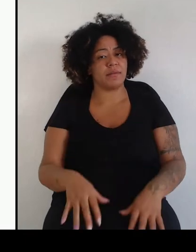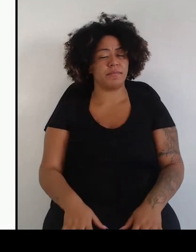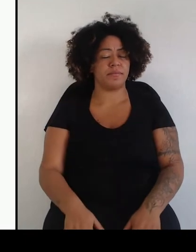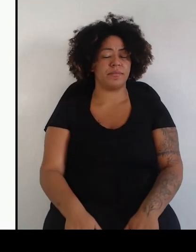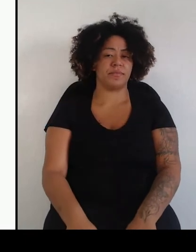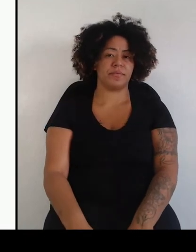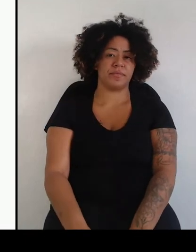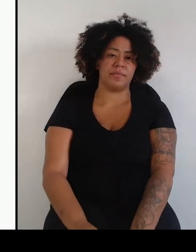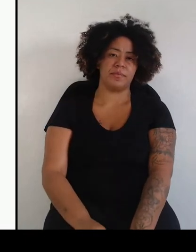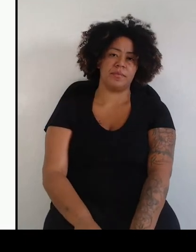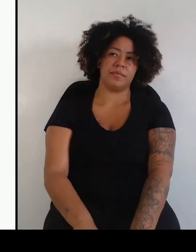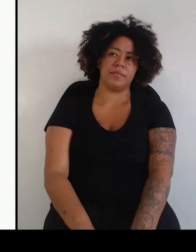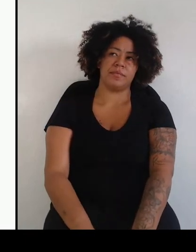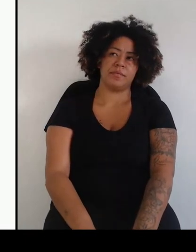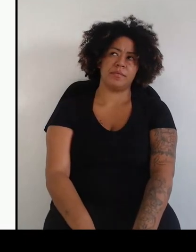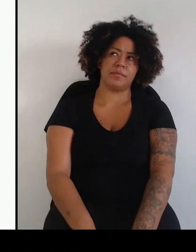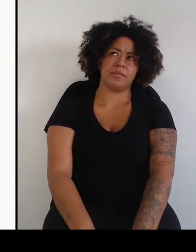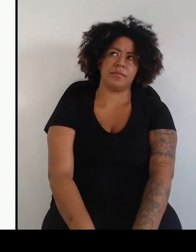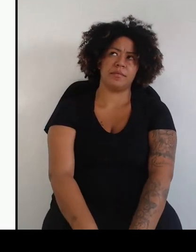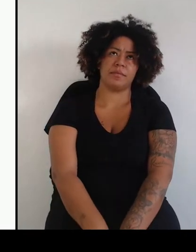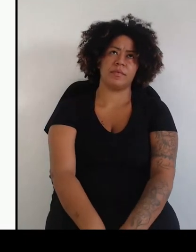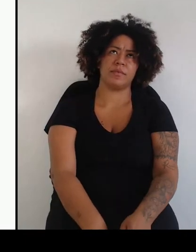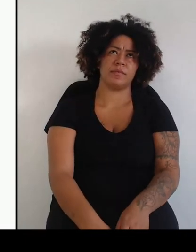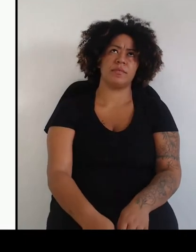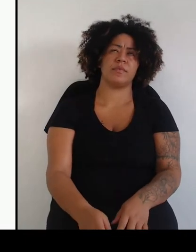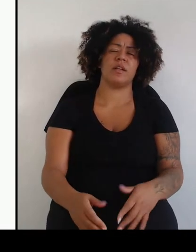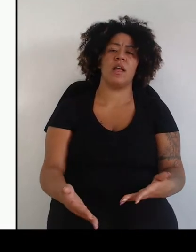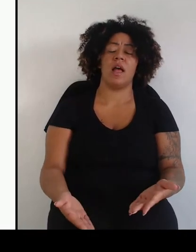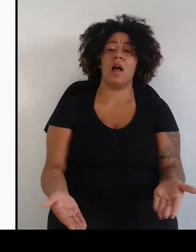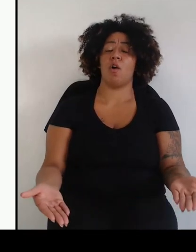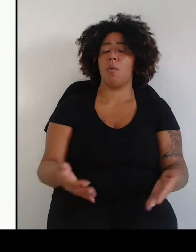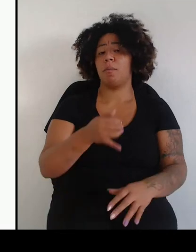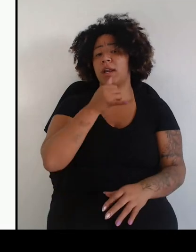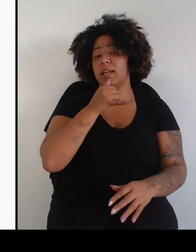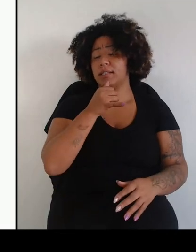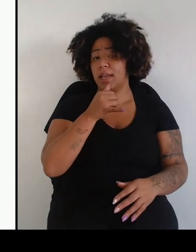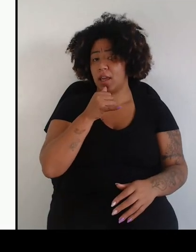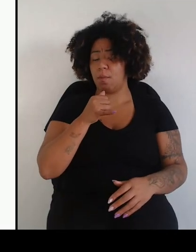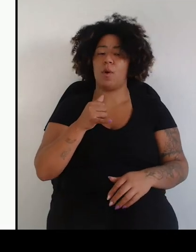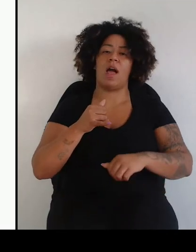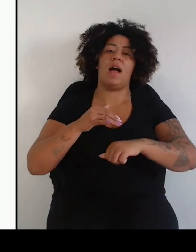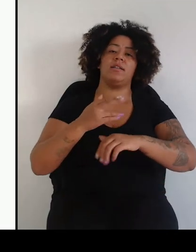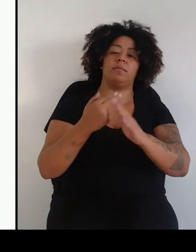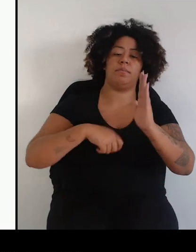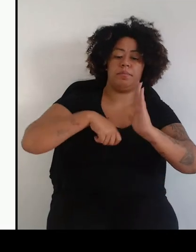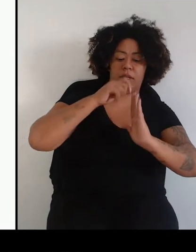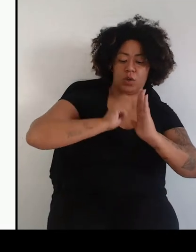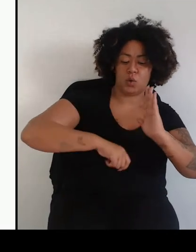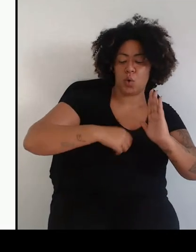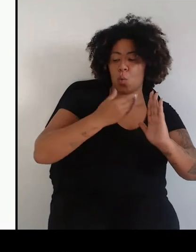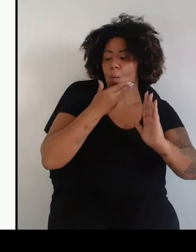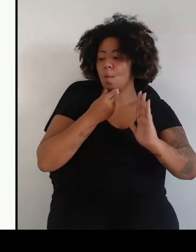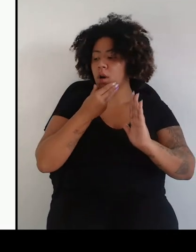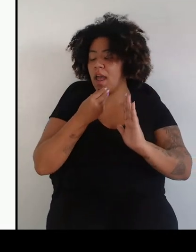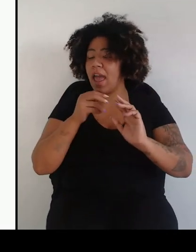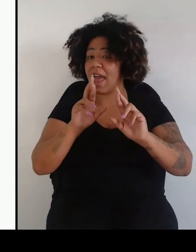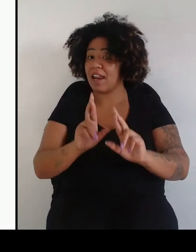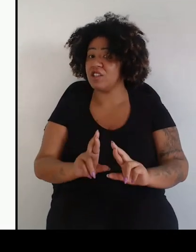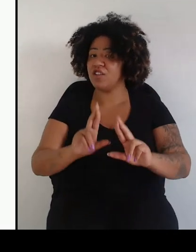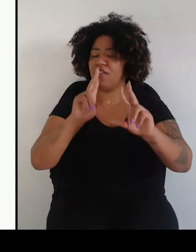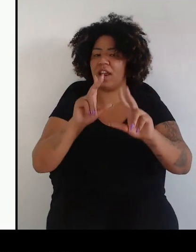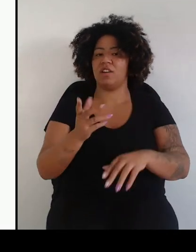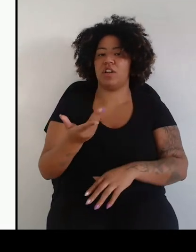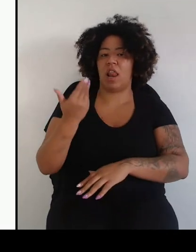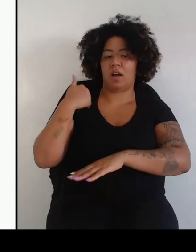esse é os dias as suas pinturas do no masculino eram vistos de um modo diferente do que são vistos na contemporaneidade não há um fato